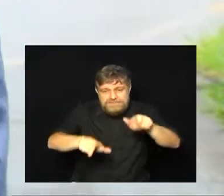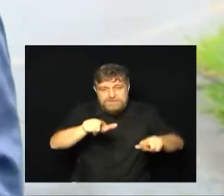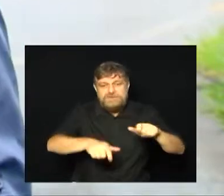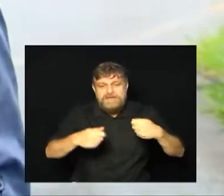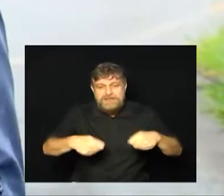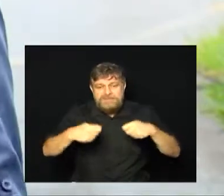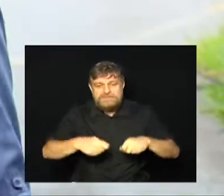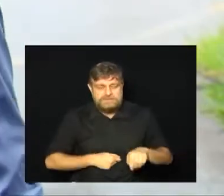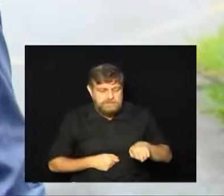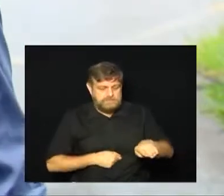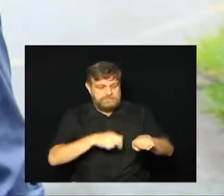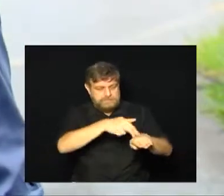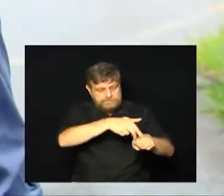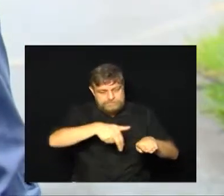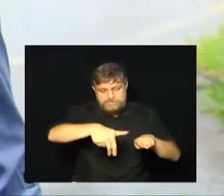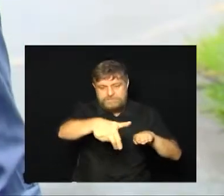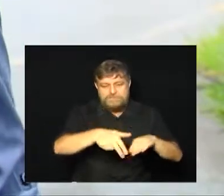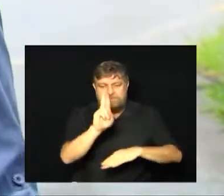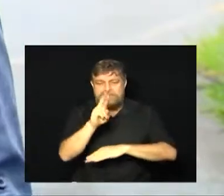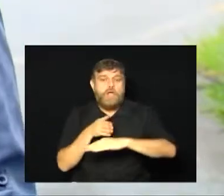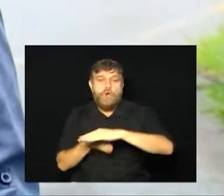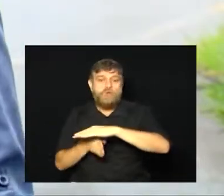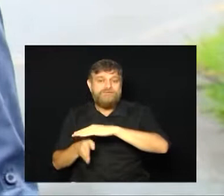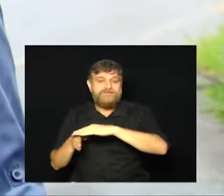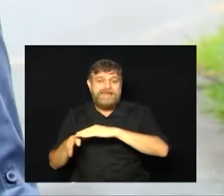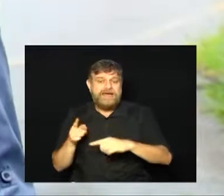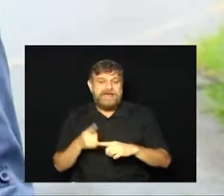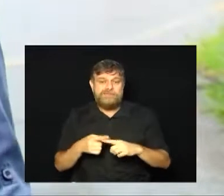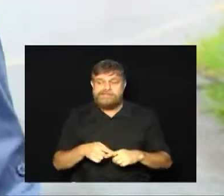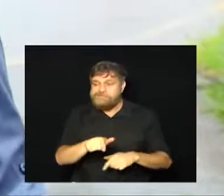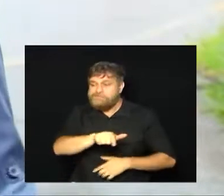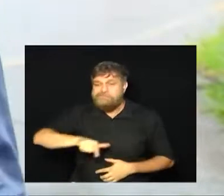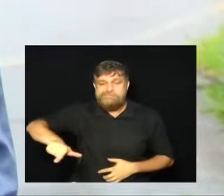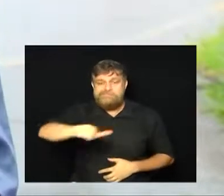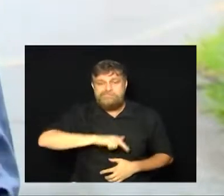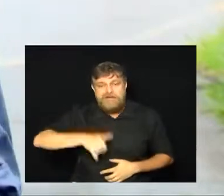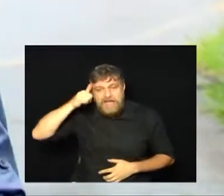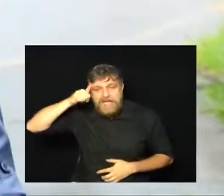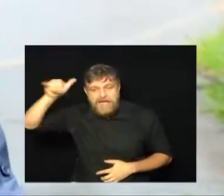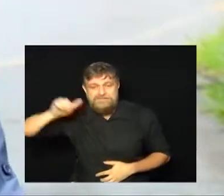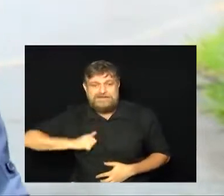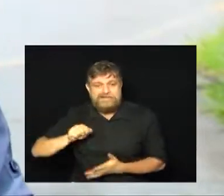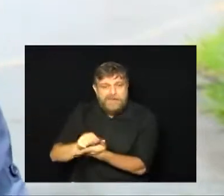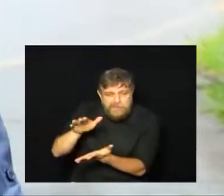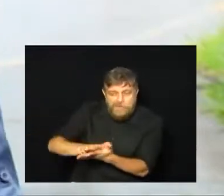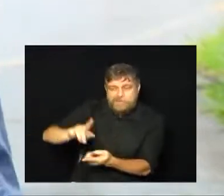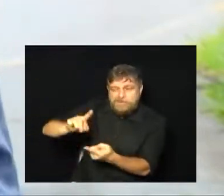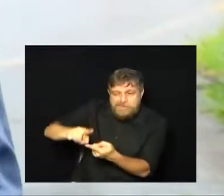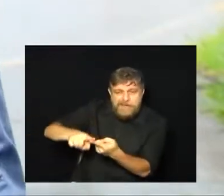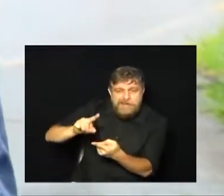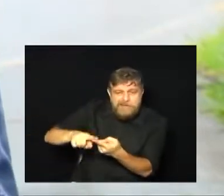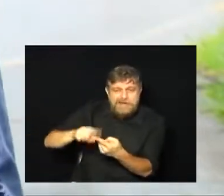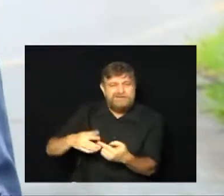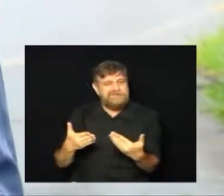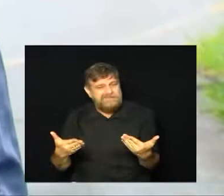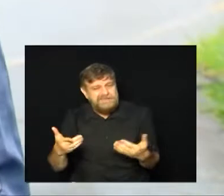necessitam desembarcar na rodoviária de Campinas. Então, evitando assim irregularidades, aplicação de